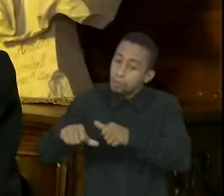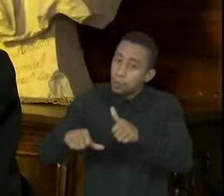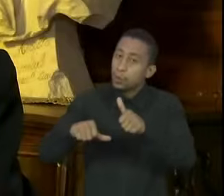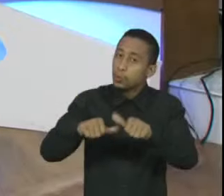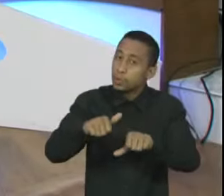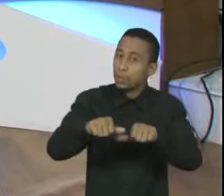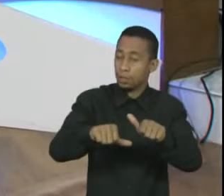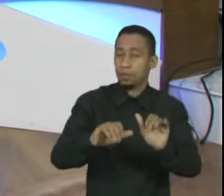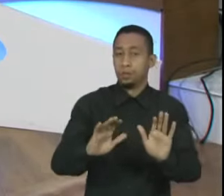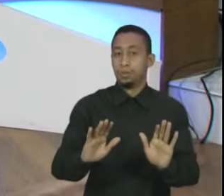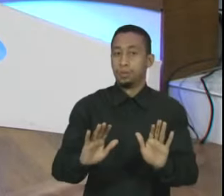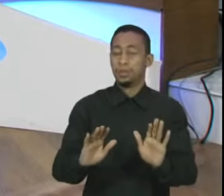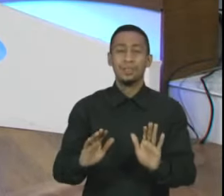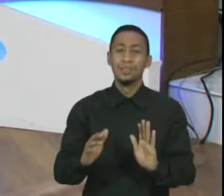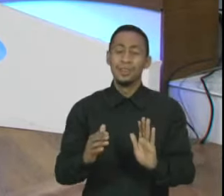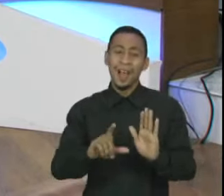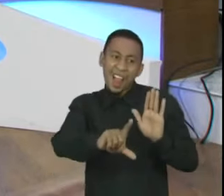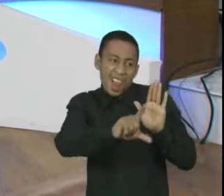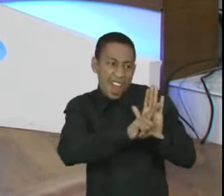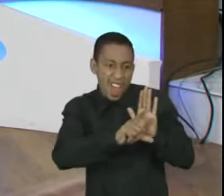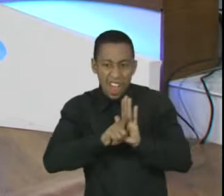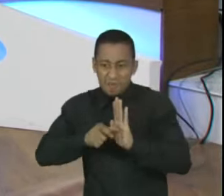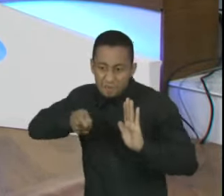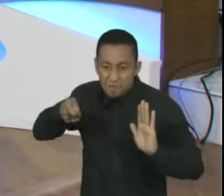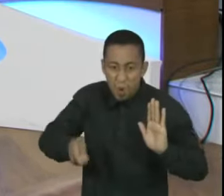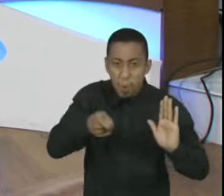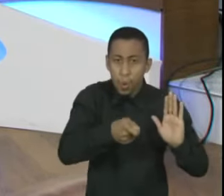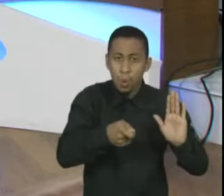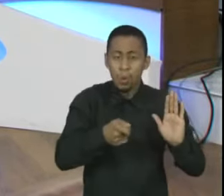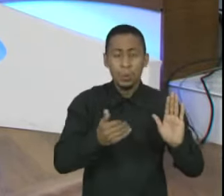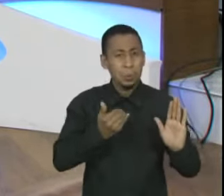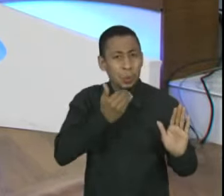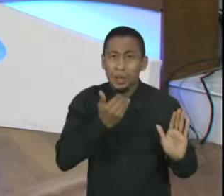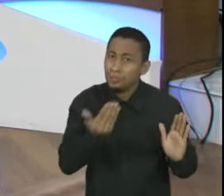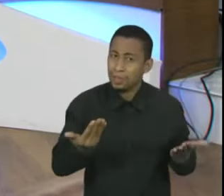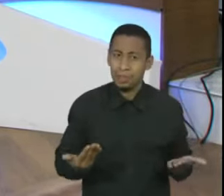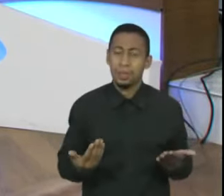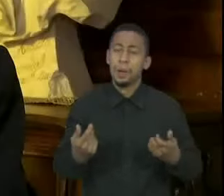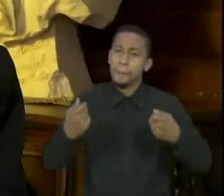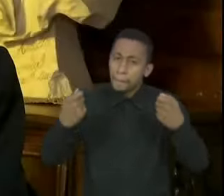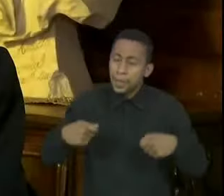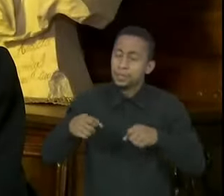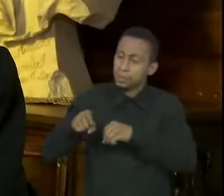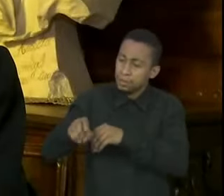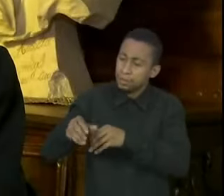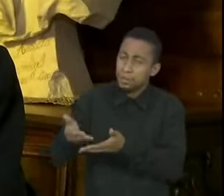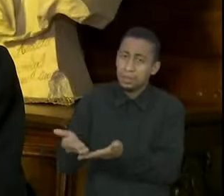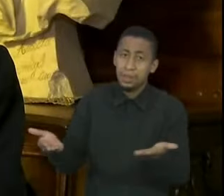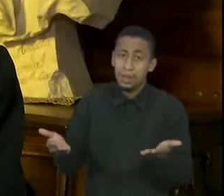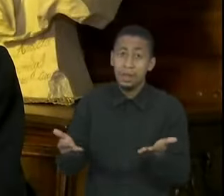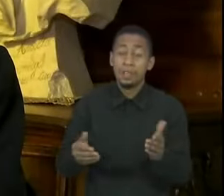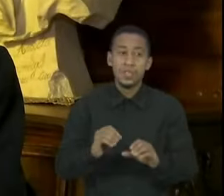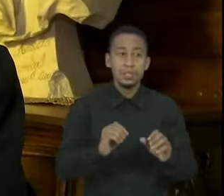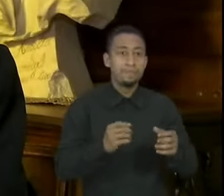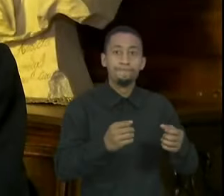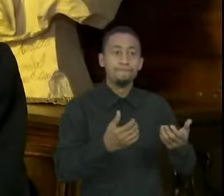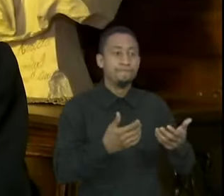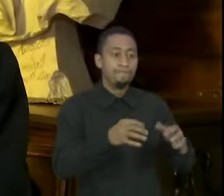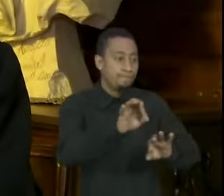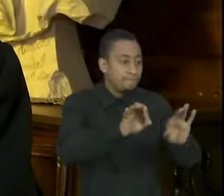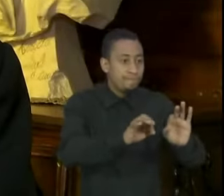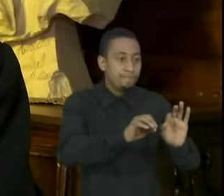não basta estabelecer leis que leis temos não basta estabelecer mecanismos que mecanismo nós